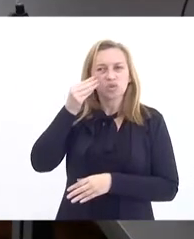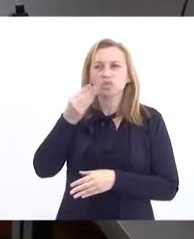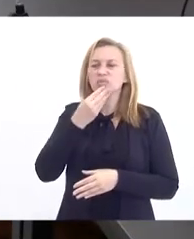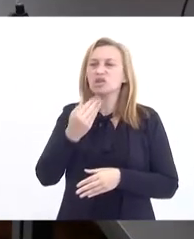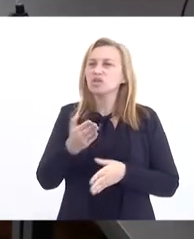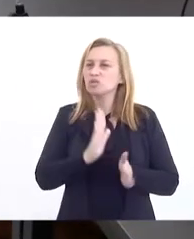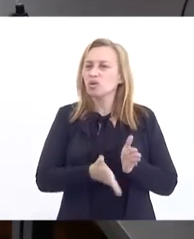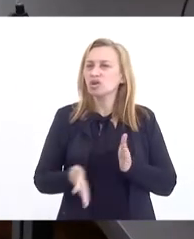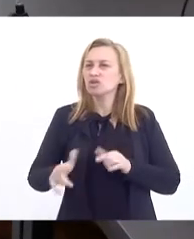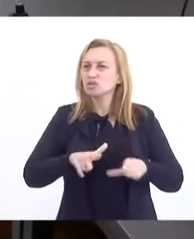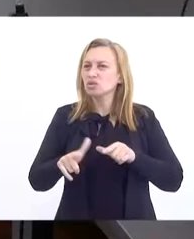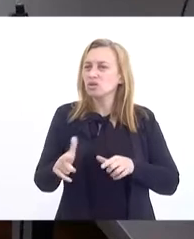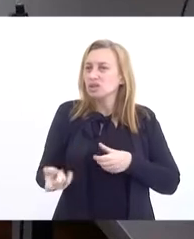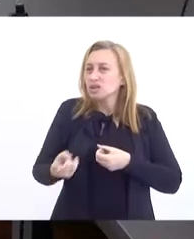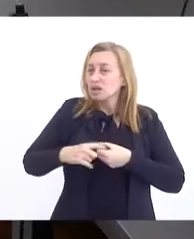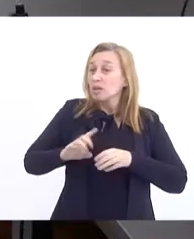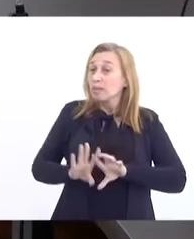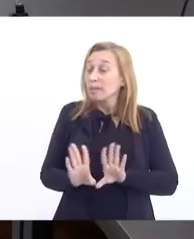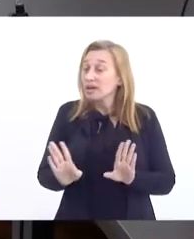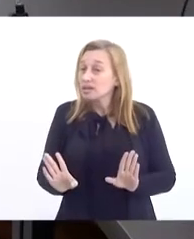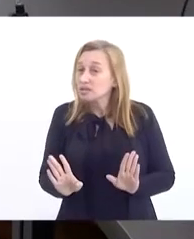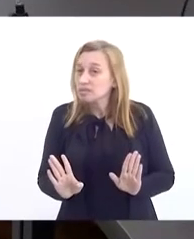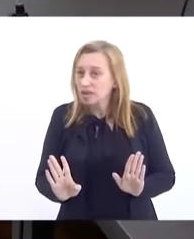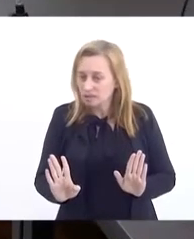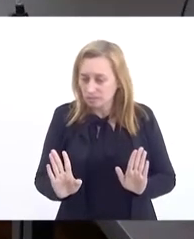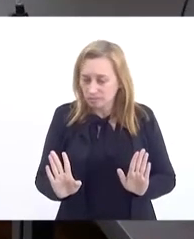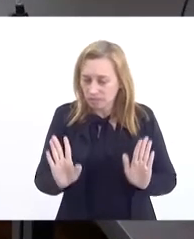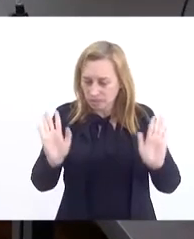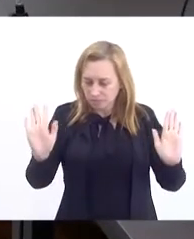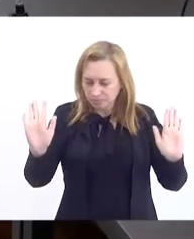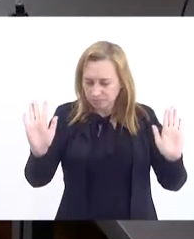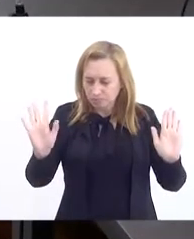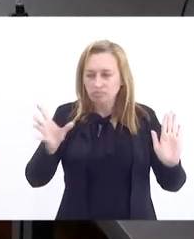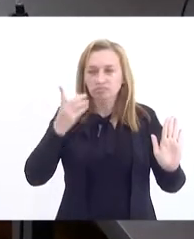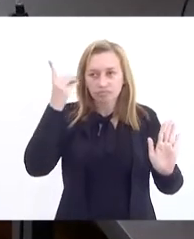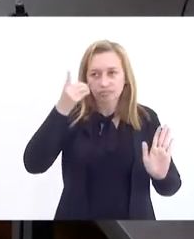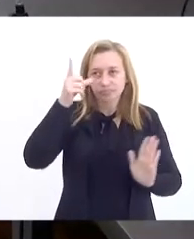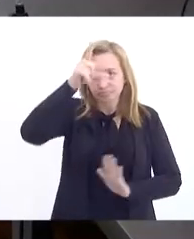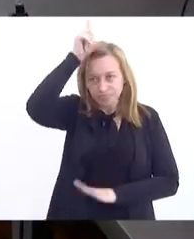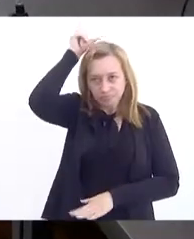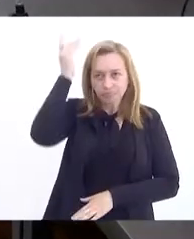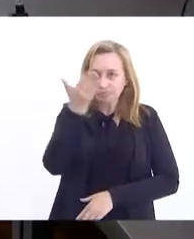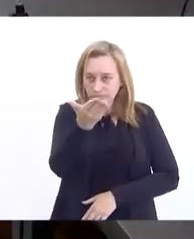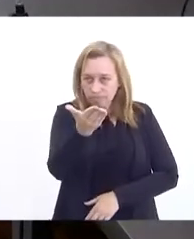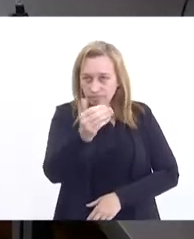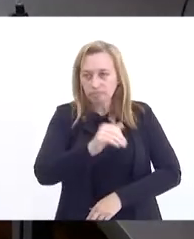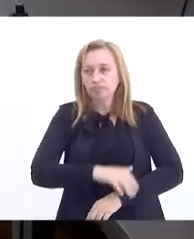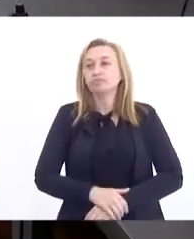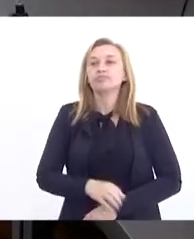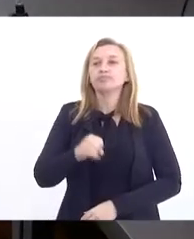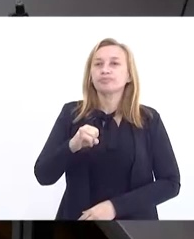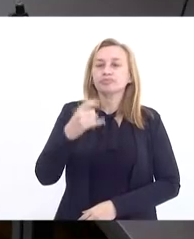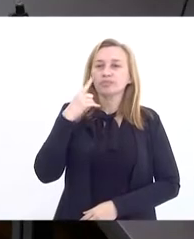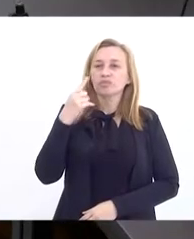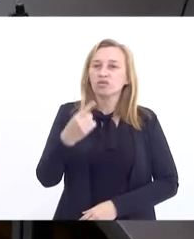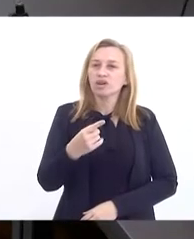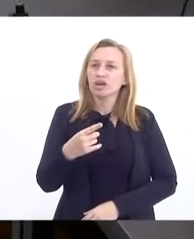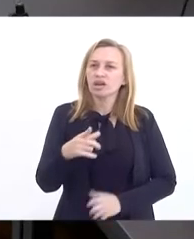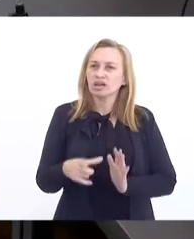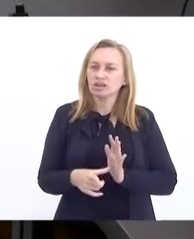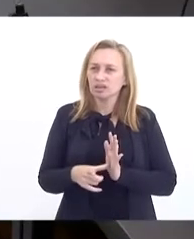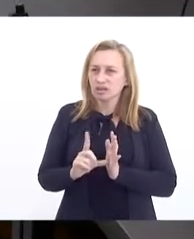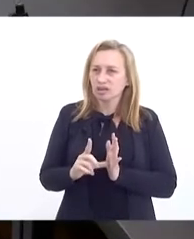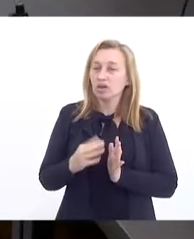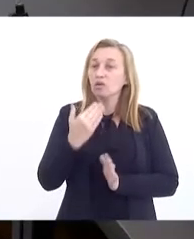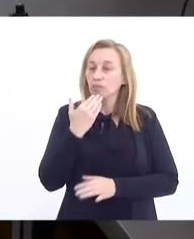49 para discussão. Agora, se todos... Senhor presidente... Calma. Deputado Luiz Paulo. Senhor presidente, se o senhor vai antecipar, eu vou